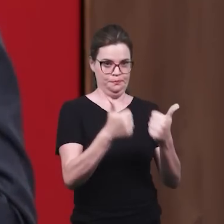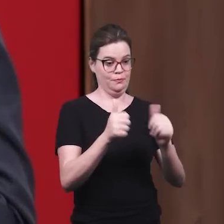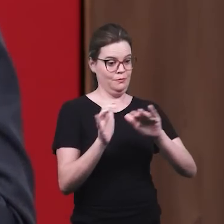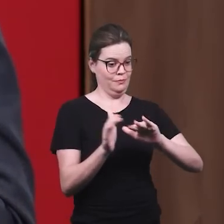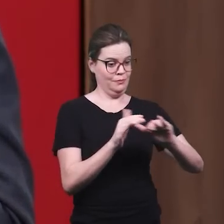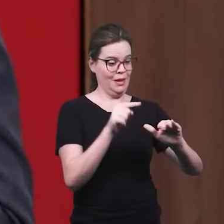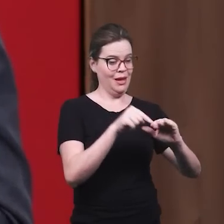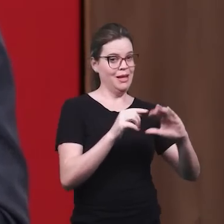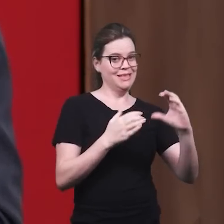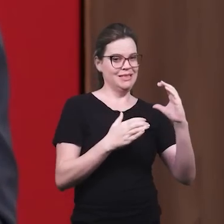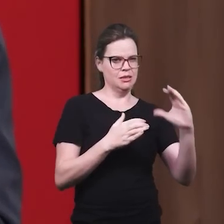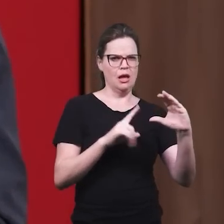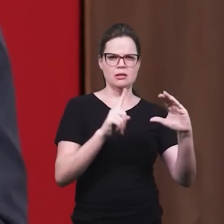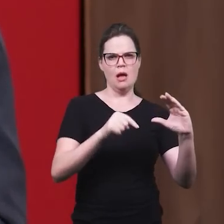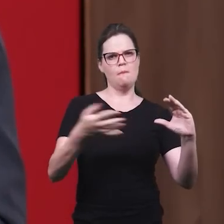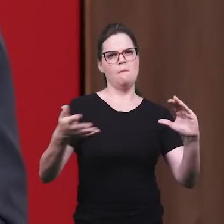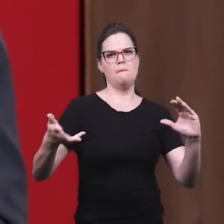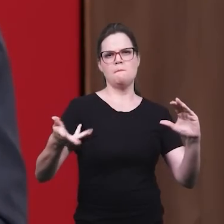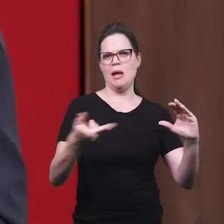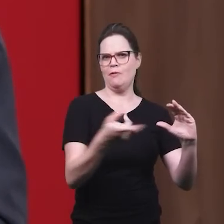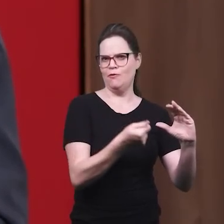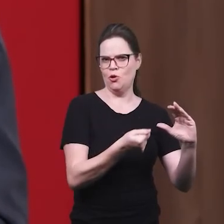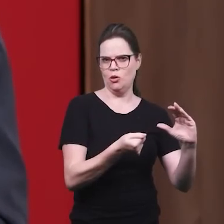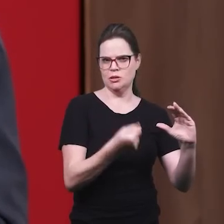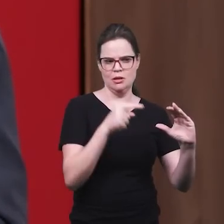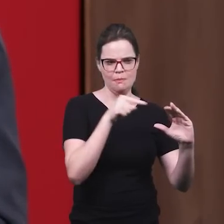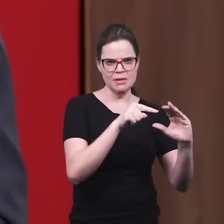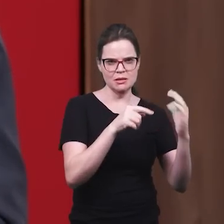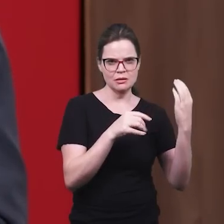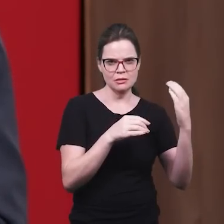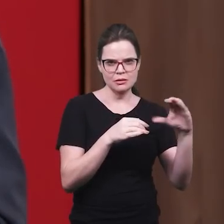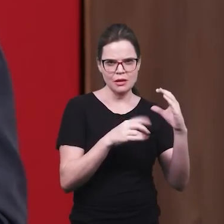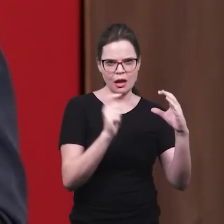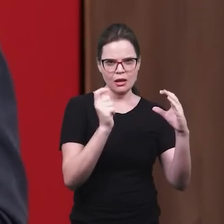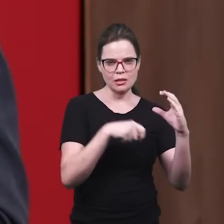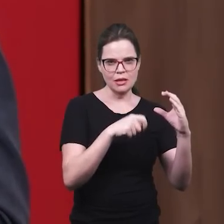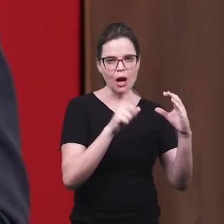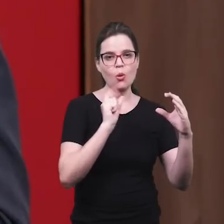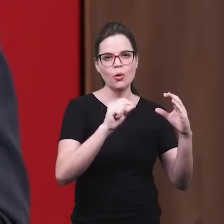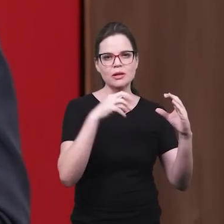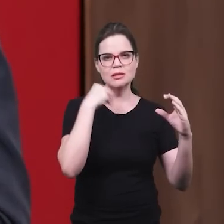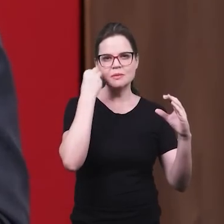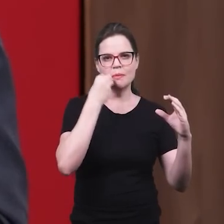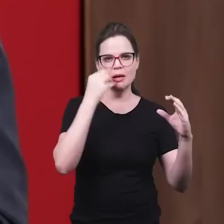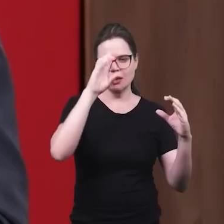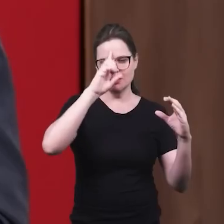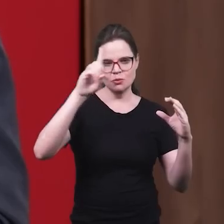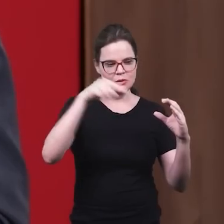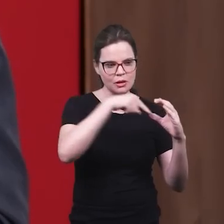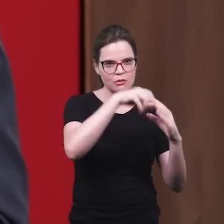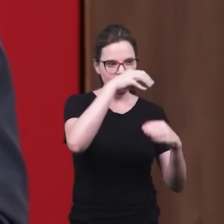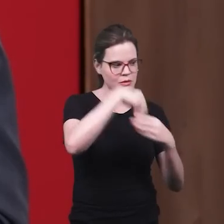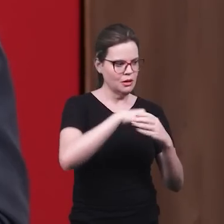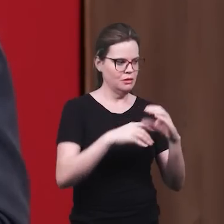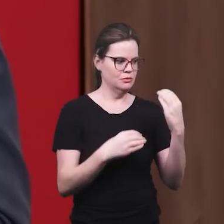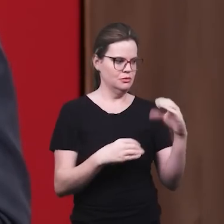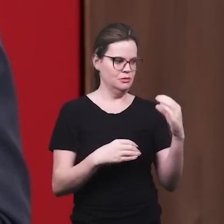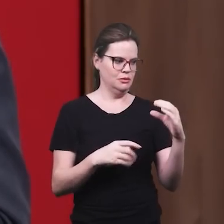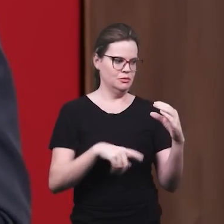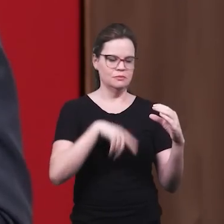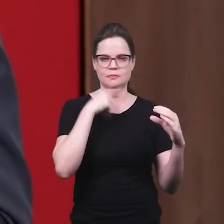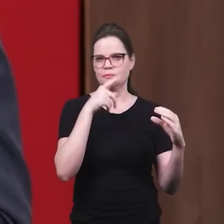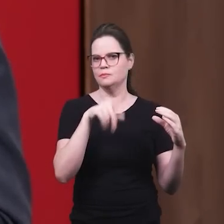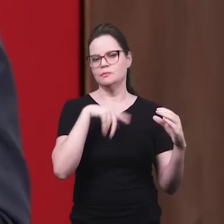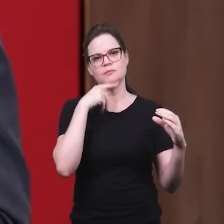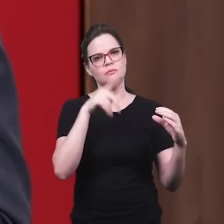da ciência ser extraordinária, ela não é capaz de levar o homem a uma experiência com Deus. E nós observamos